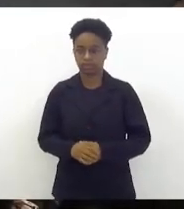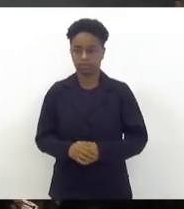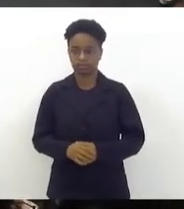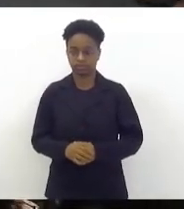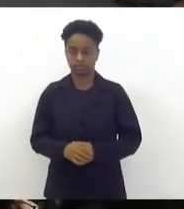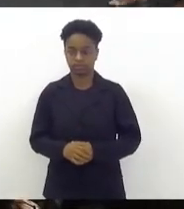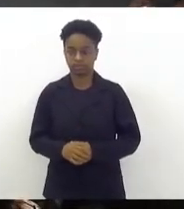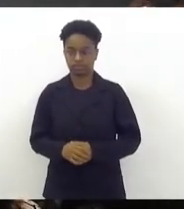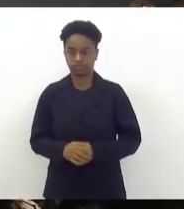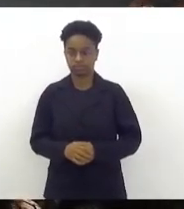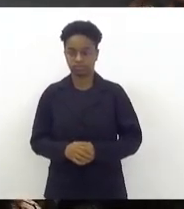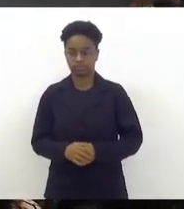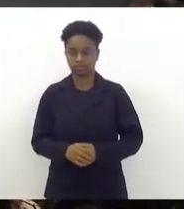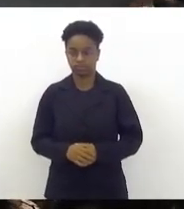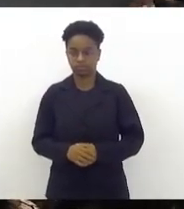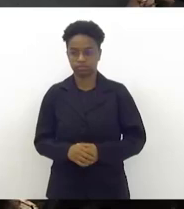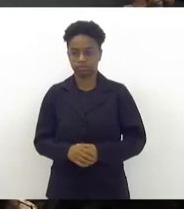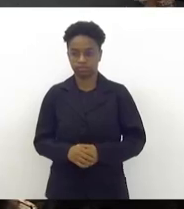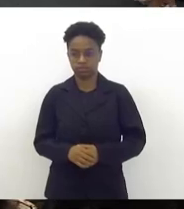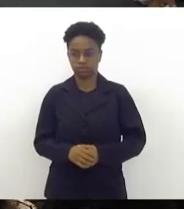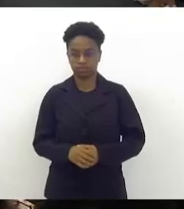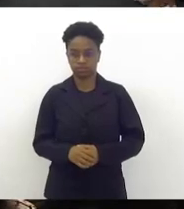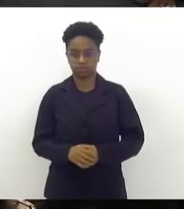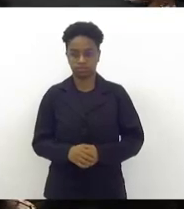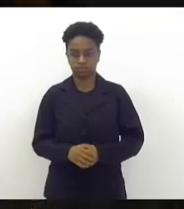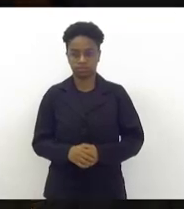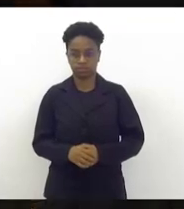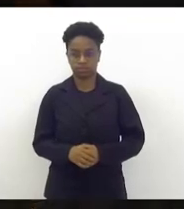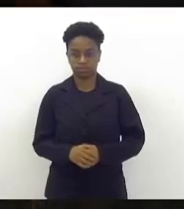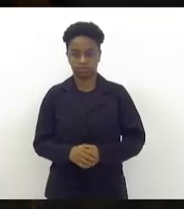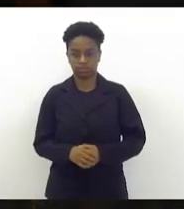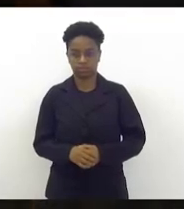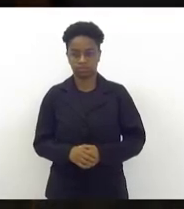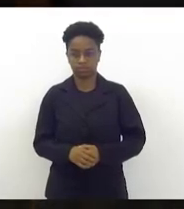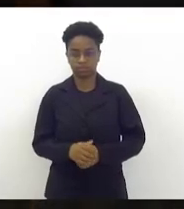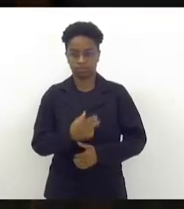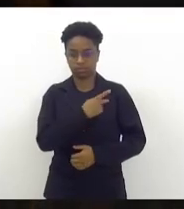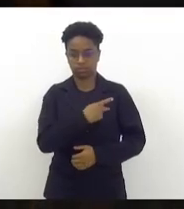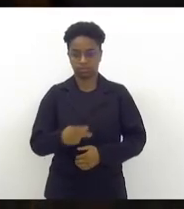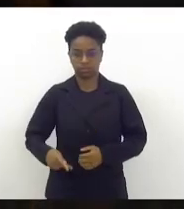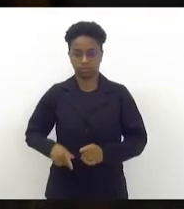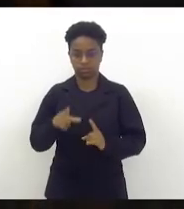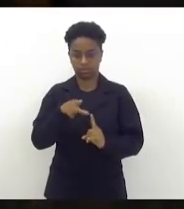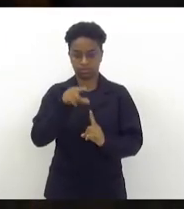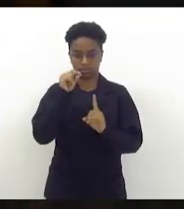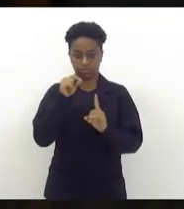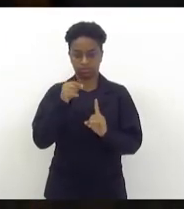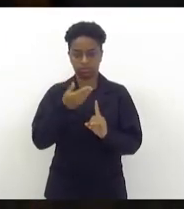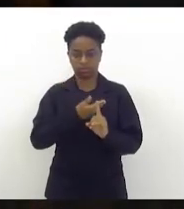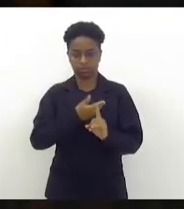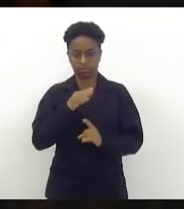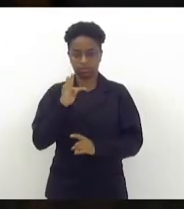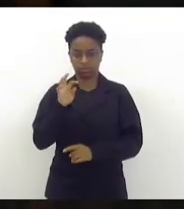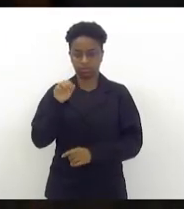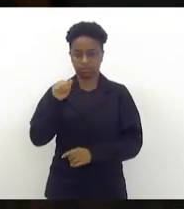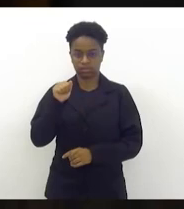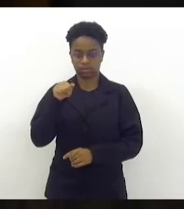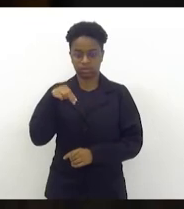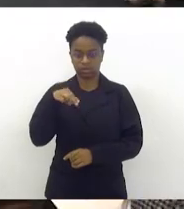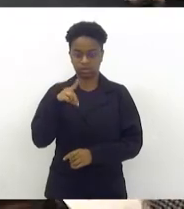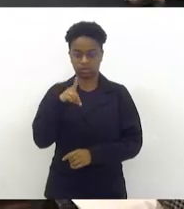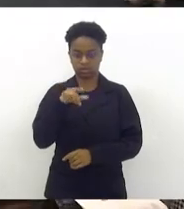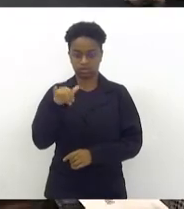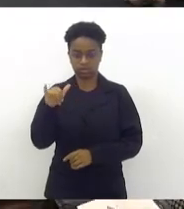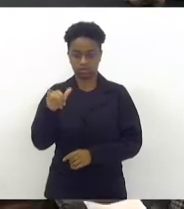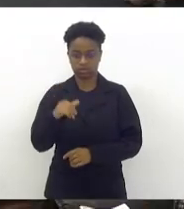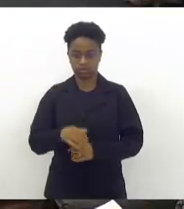Boa tarde, senhor. Boa tarde, senhora. A presidência designa meu querido amigo, deputado Tandi, para apresentar o parecer